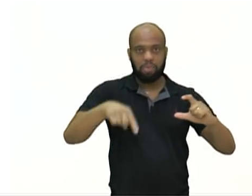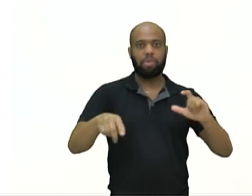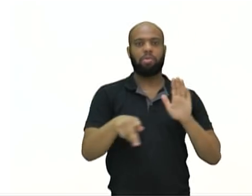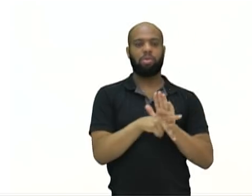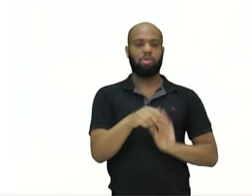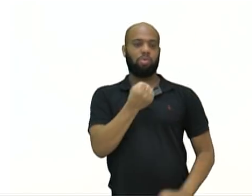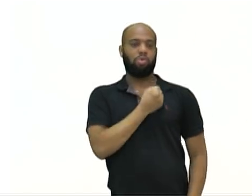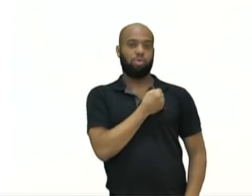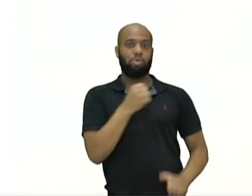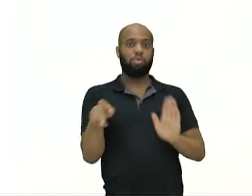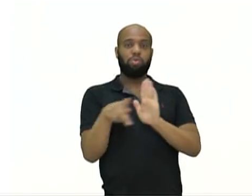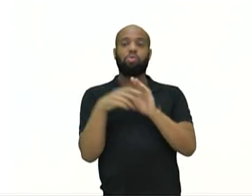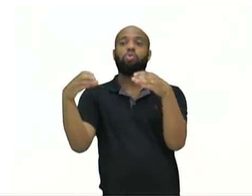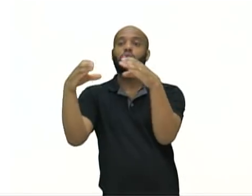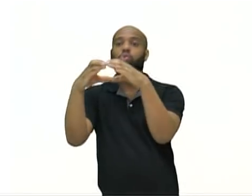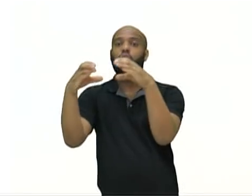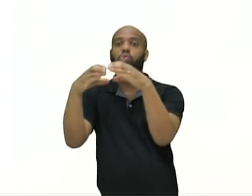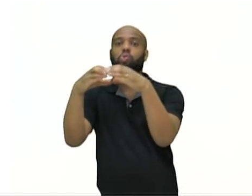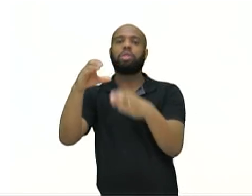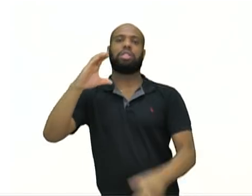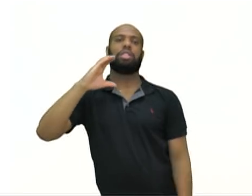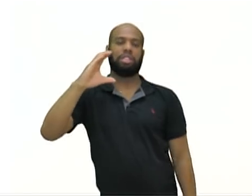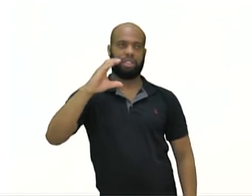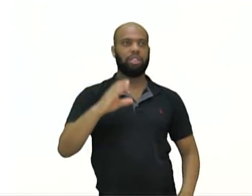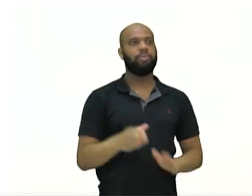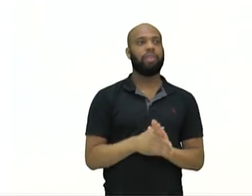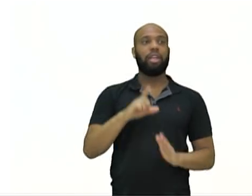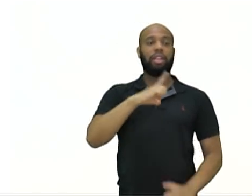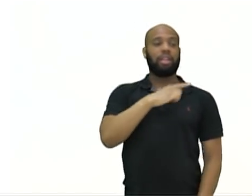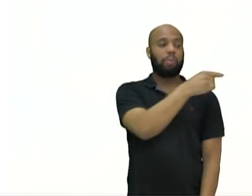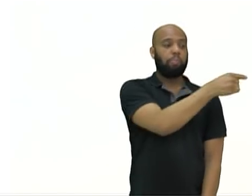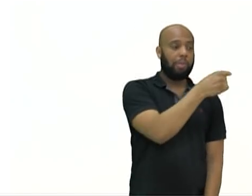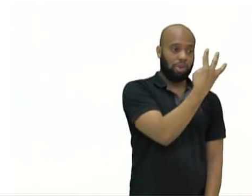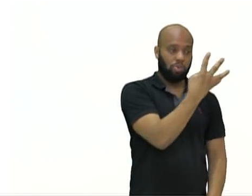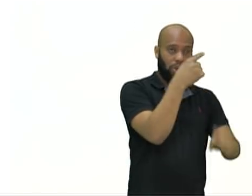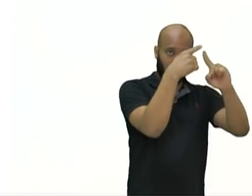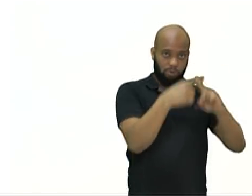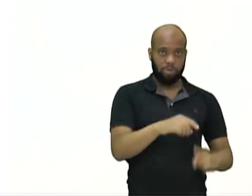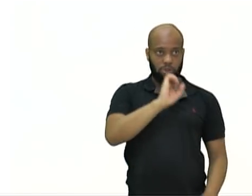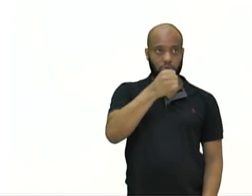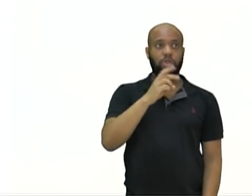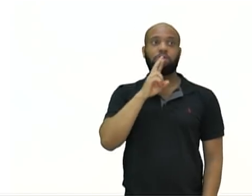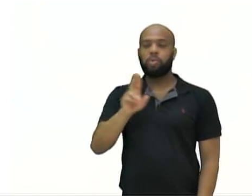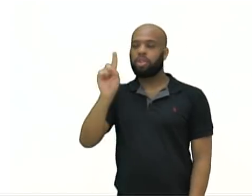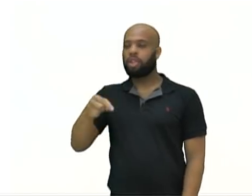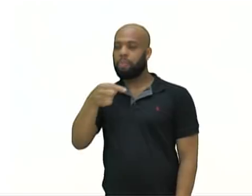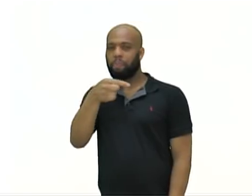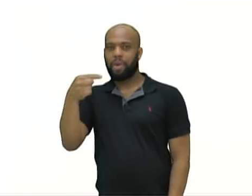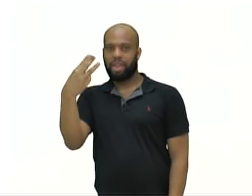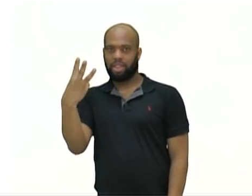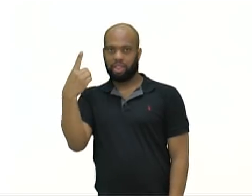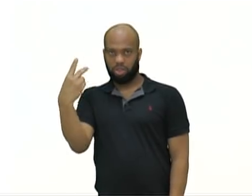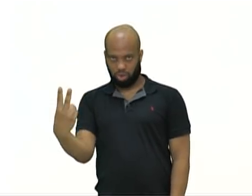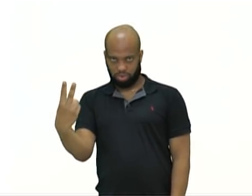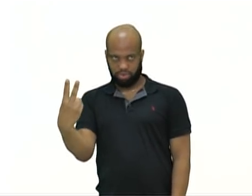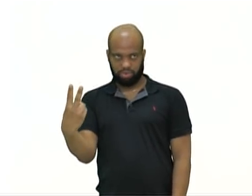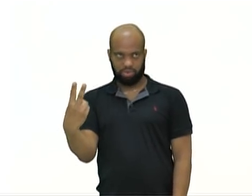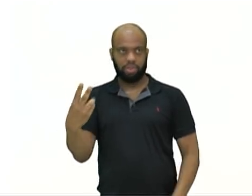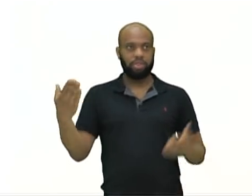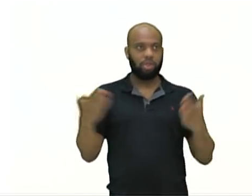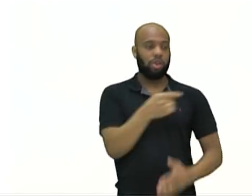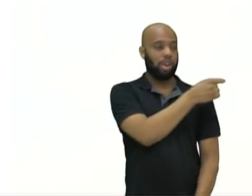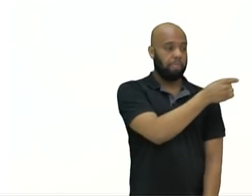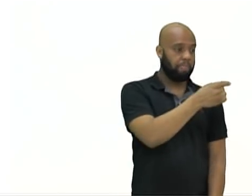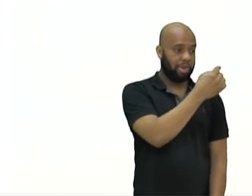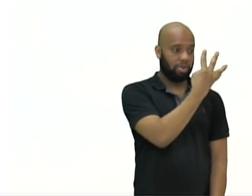tem parte real, ele tem parte imaginária. Menos 4 vezes 8 vai dar menos 32.